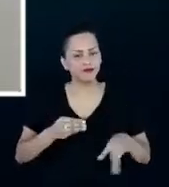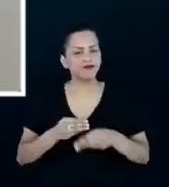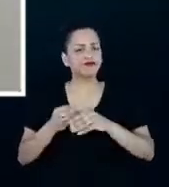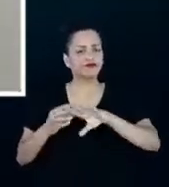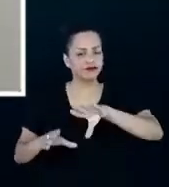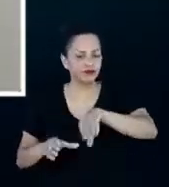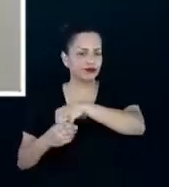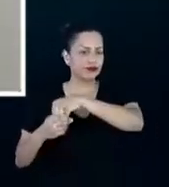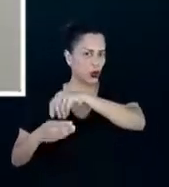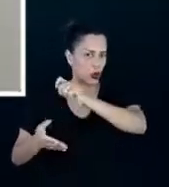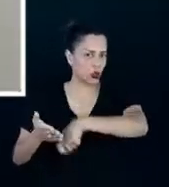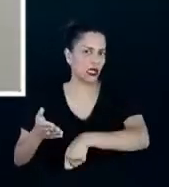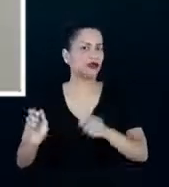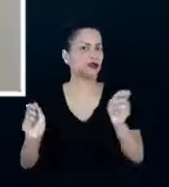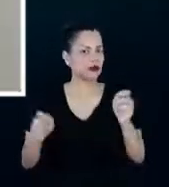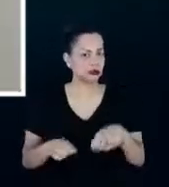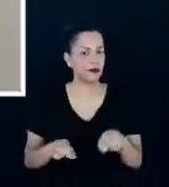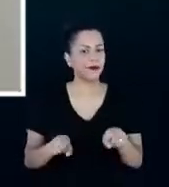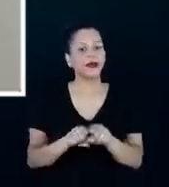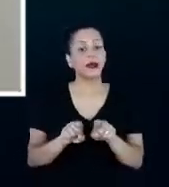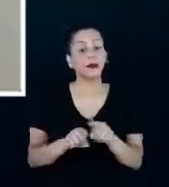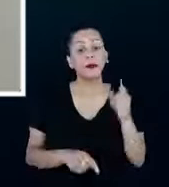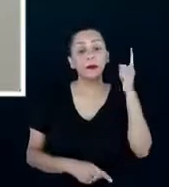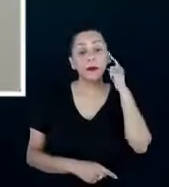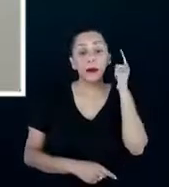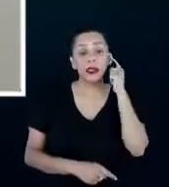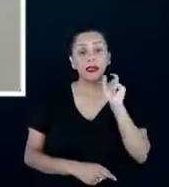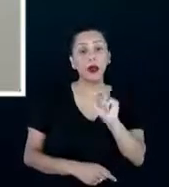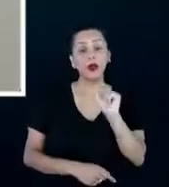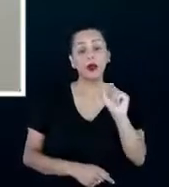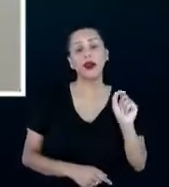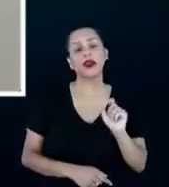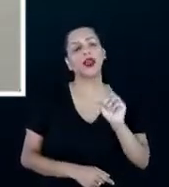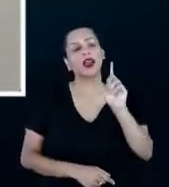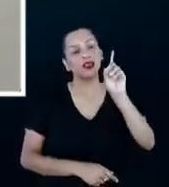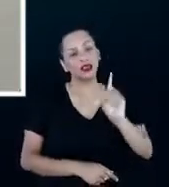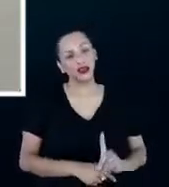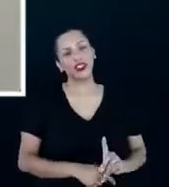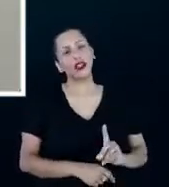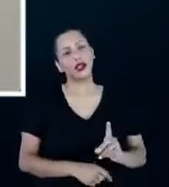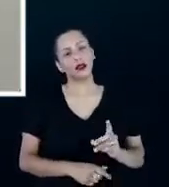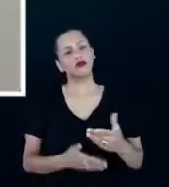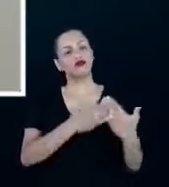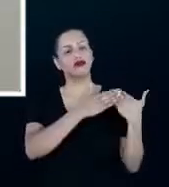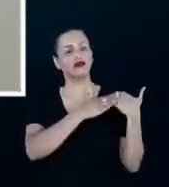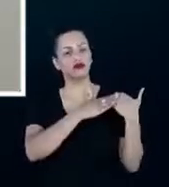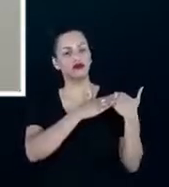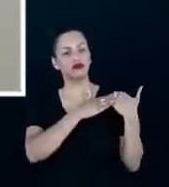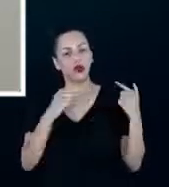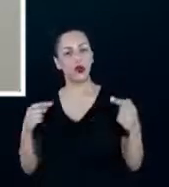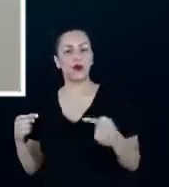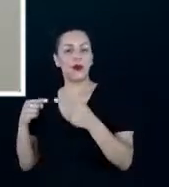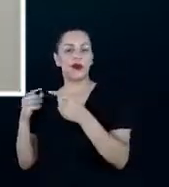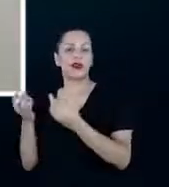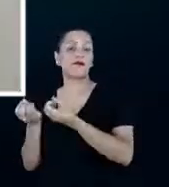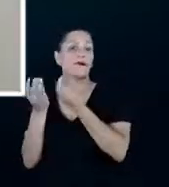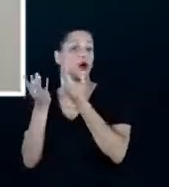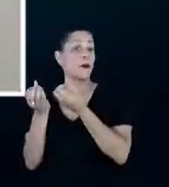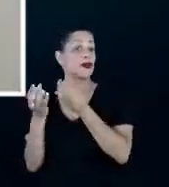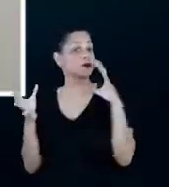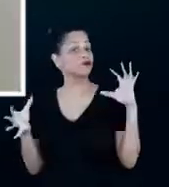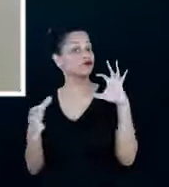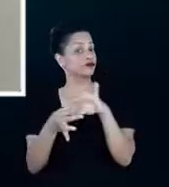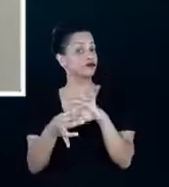de concessão, e a gente tem que pensar, claro, nos direitos e obrigações associados a dados. Então, a gente está falando aqui de